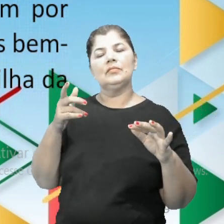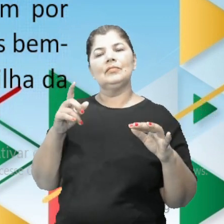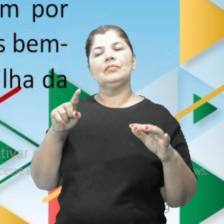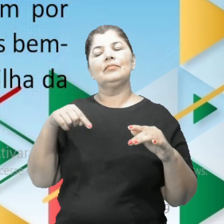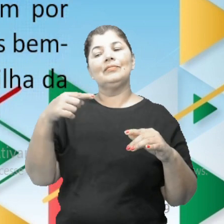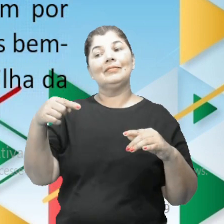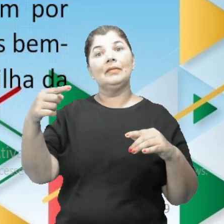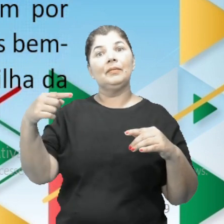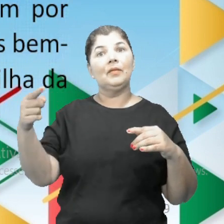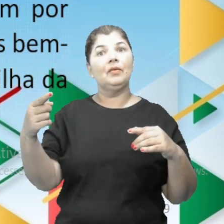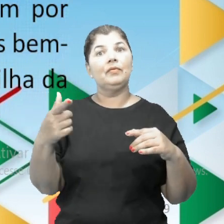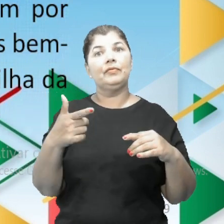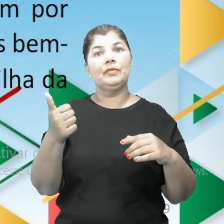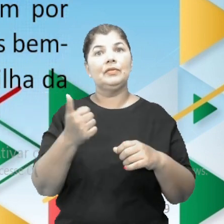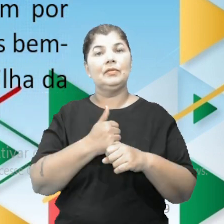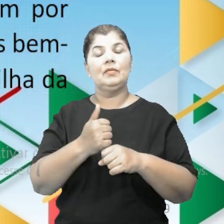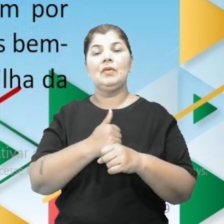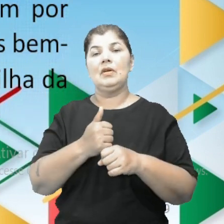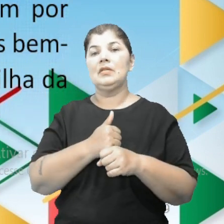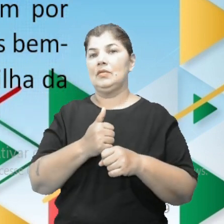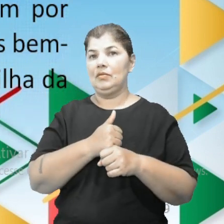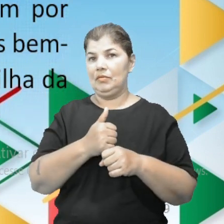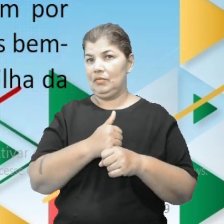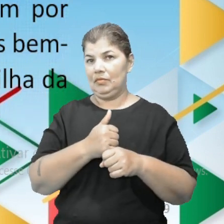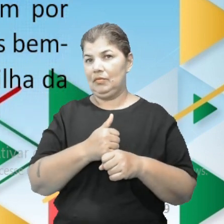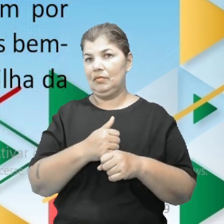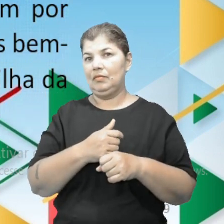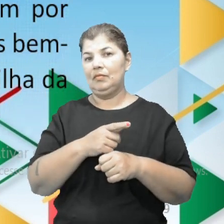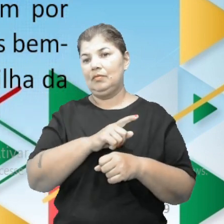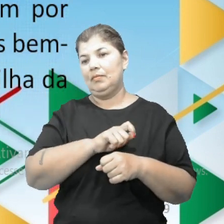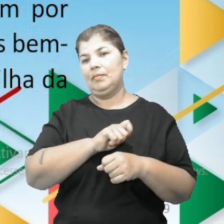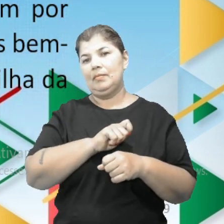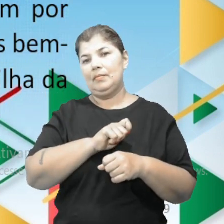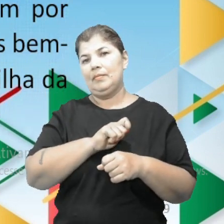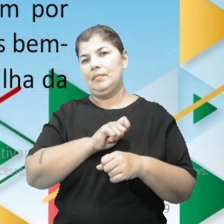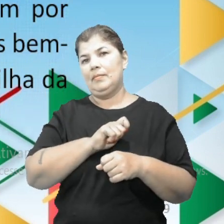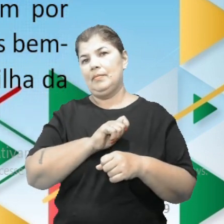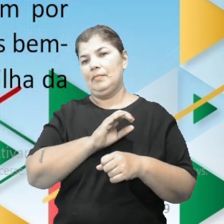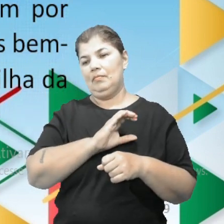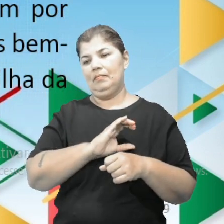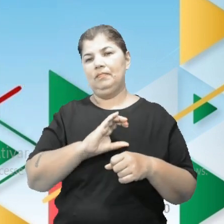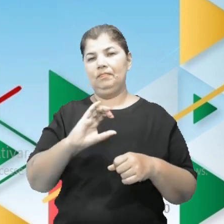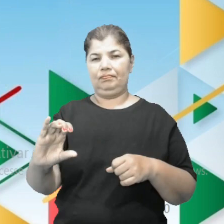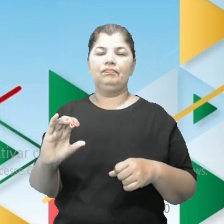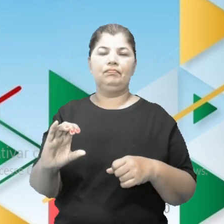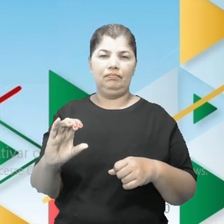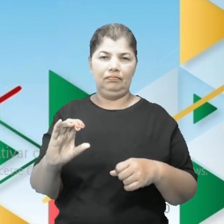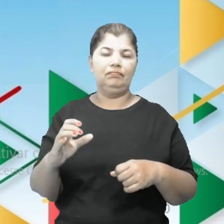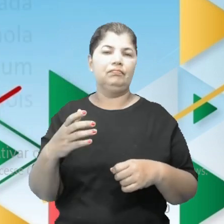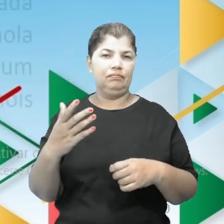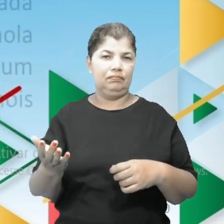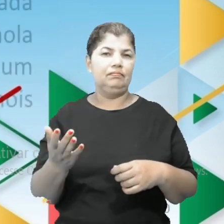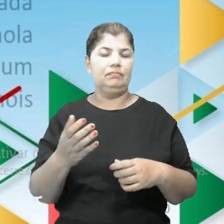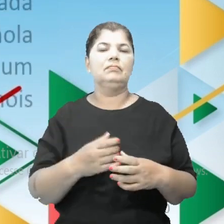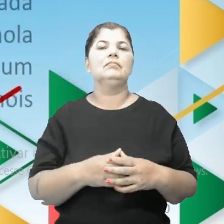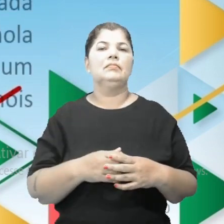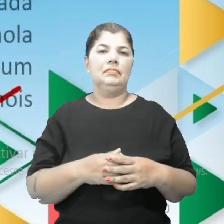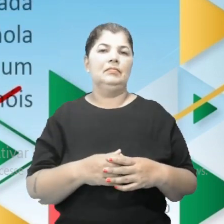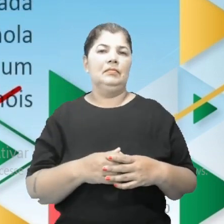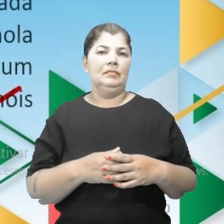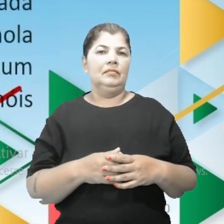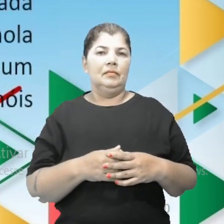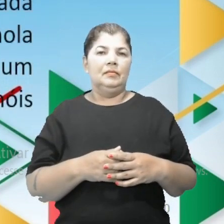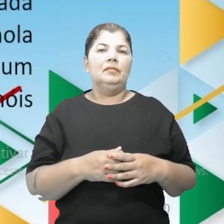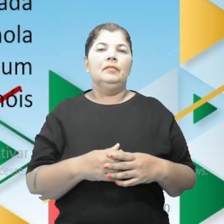depois, após eles pagarem uma grande indenização. Aí vem